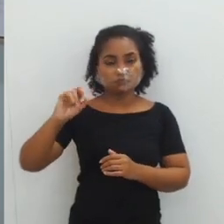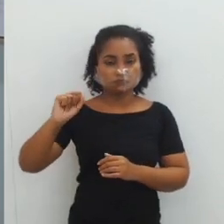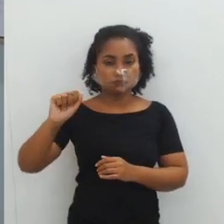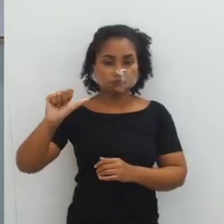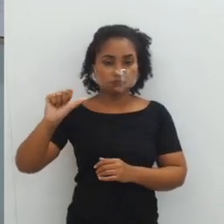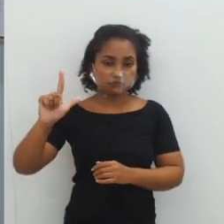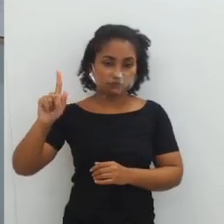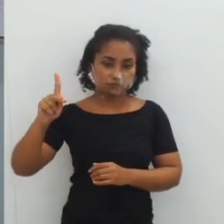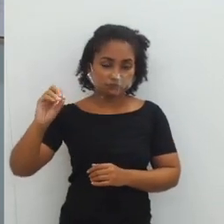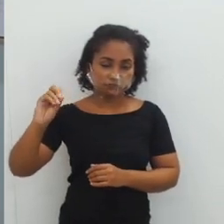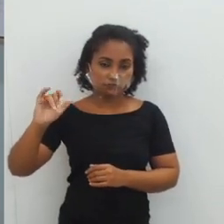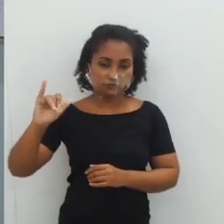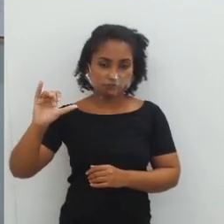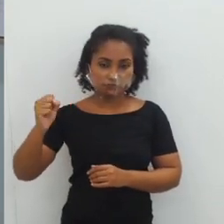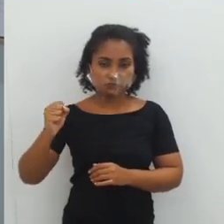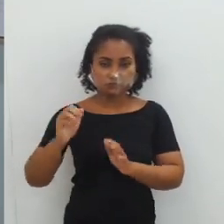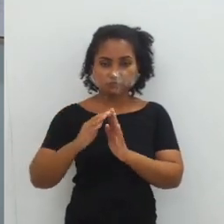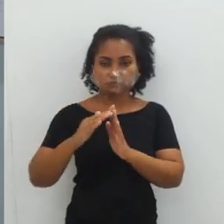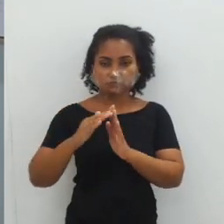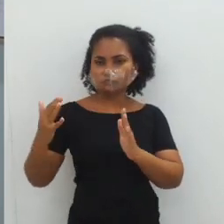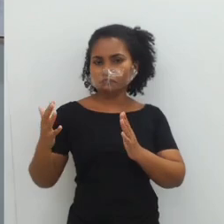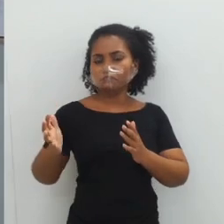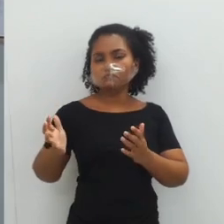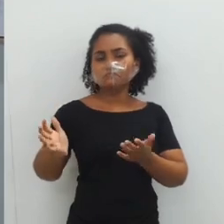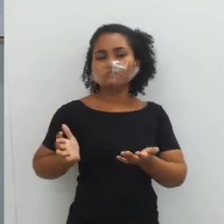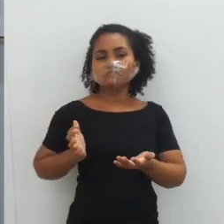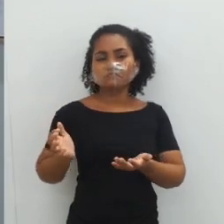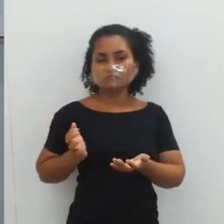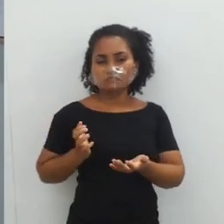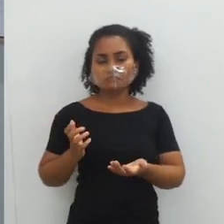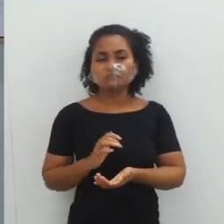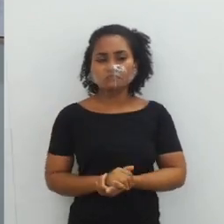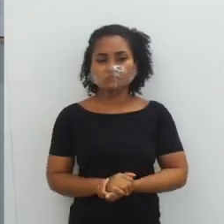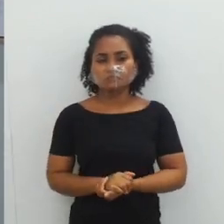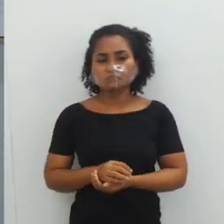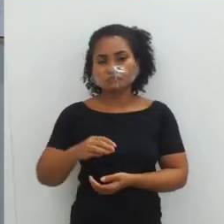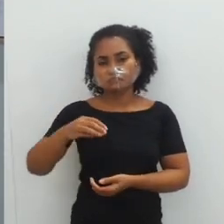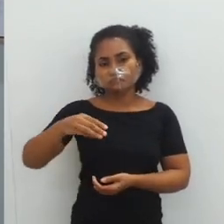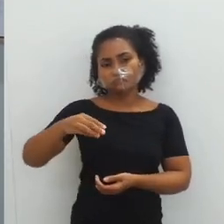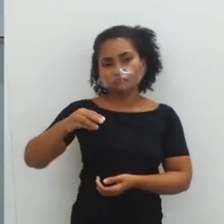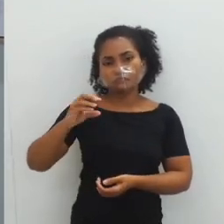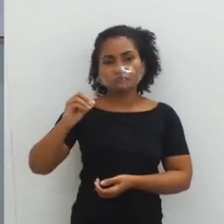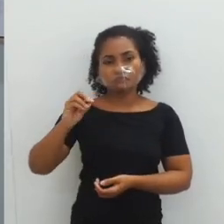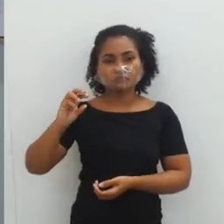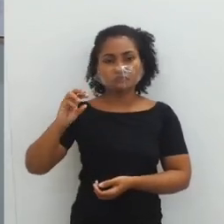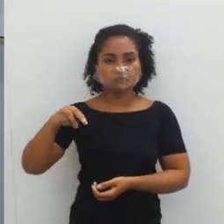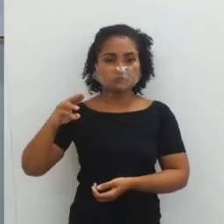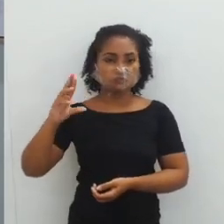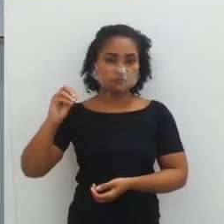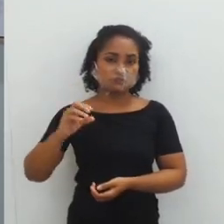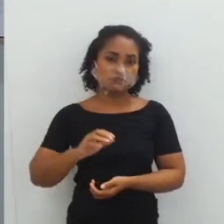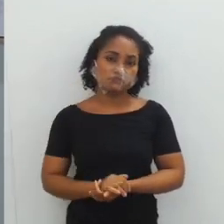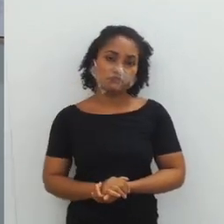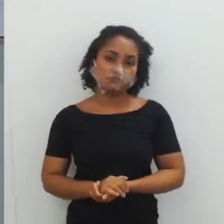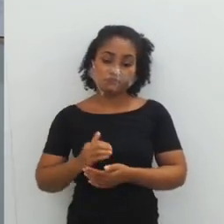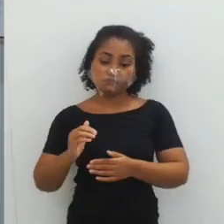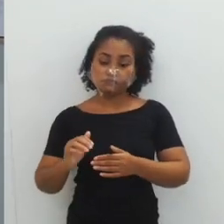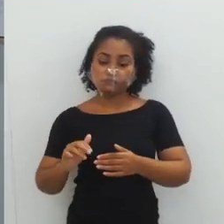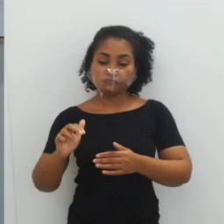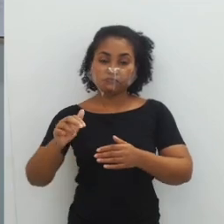Paulo, ao lado de condomínios luxuosos no Morumbi, né? Esse prédio mesmo, ele tem uma piscina por